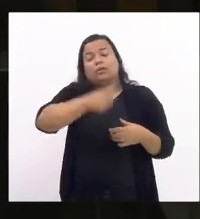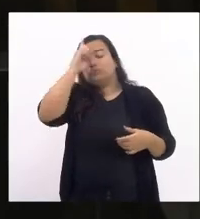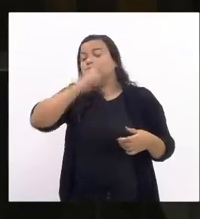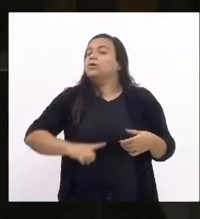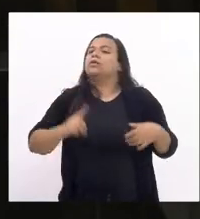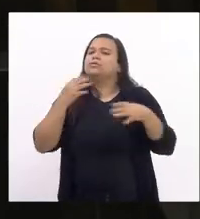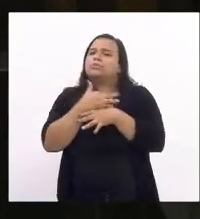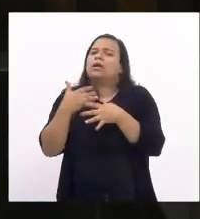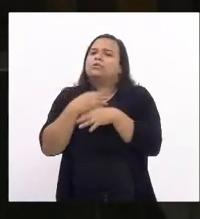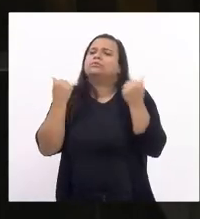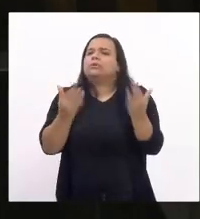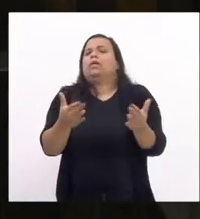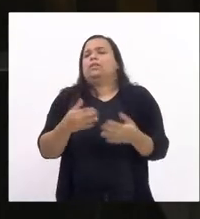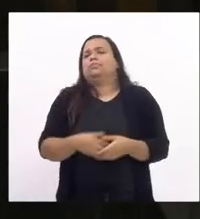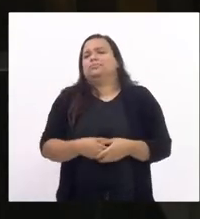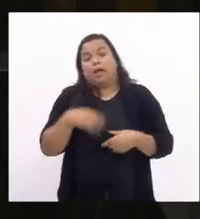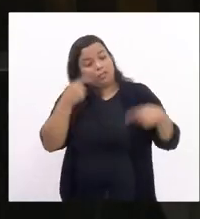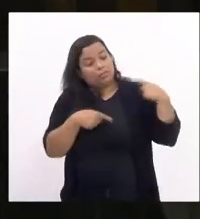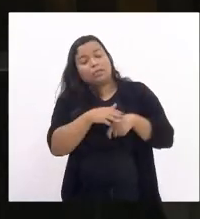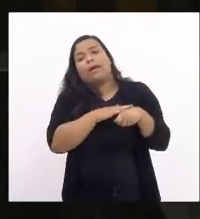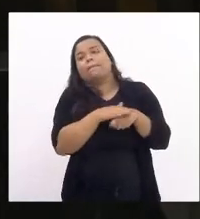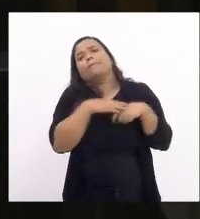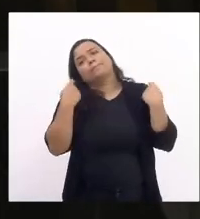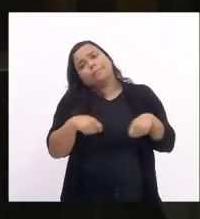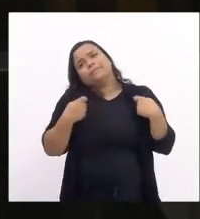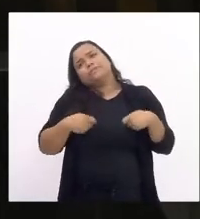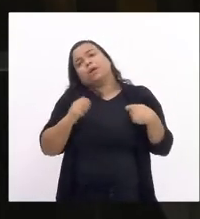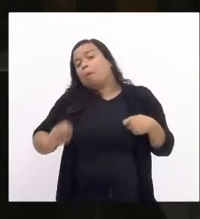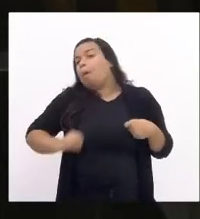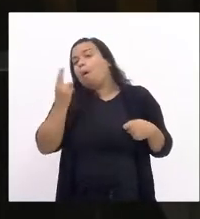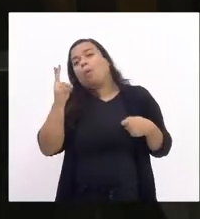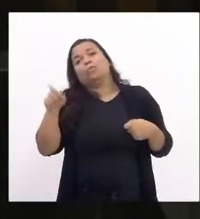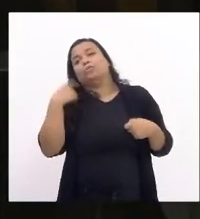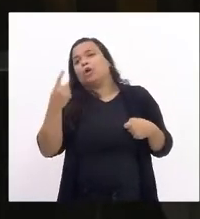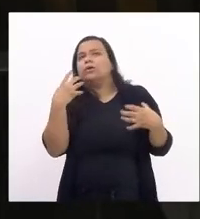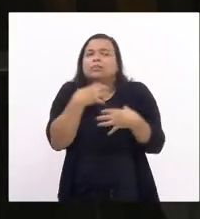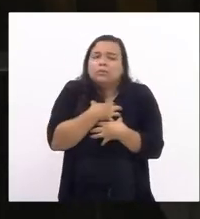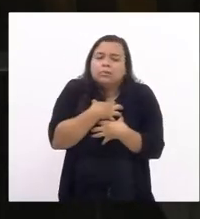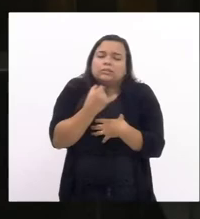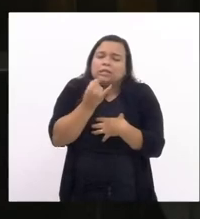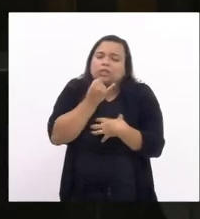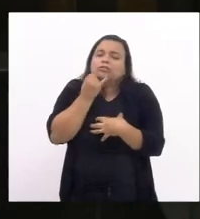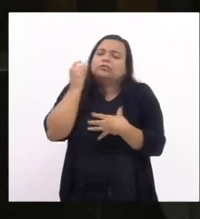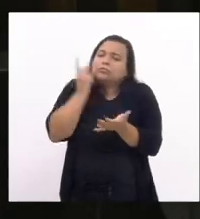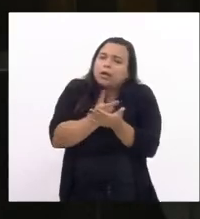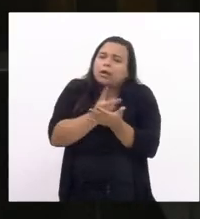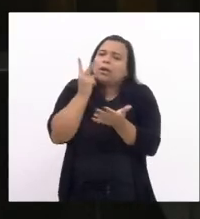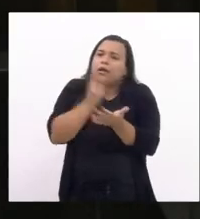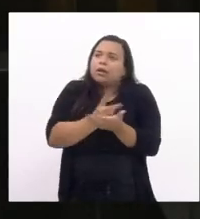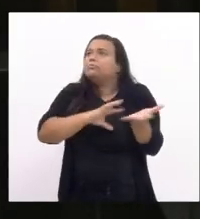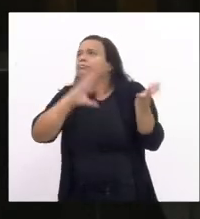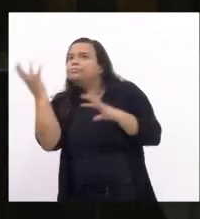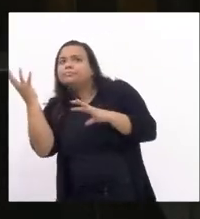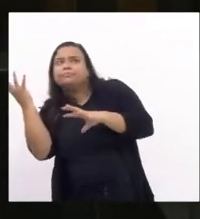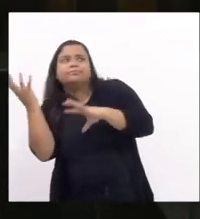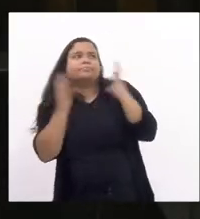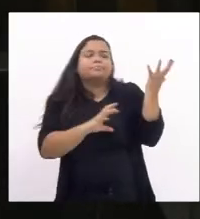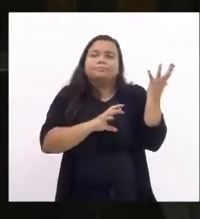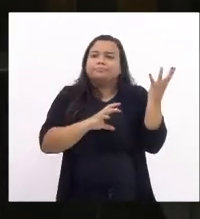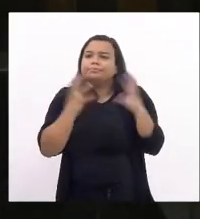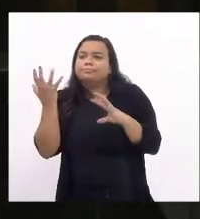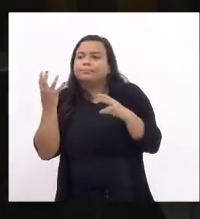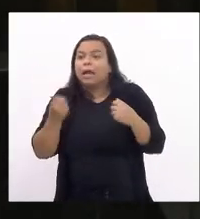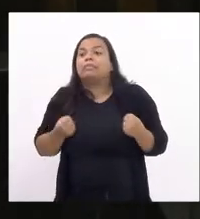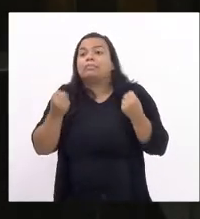Ou a gente faz esse debate, ou a gente vai se comover a cada tragédia. E aí vai pegar, vai fazer a nossa doação, vai limpar a